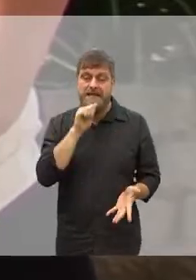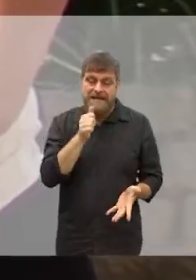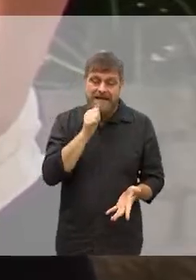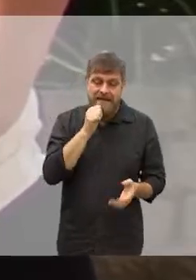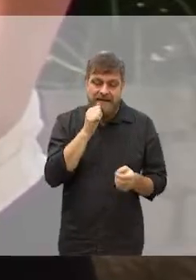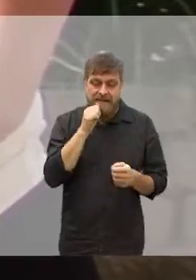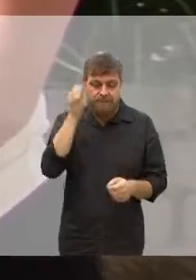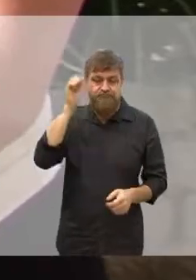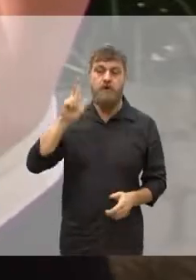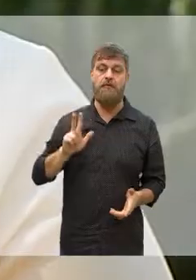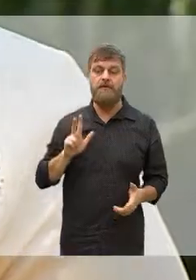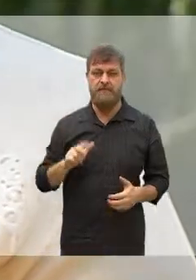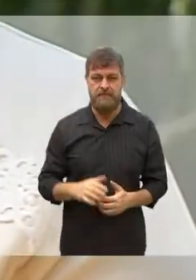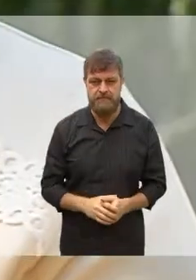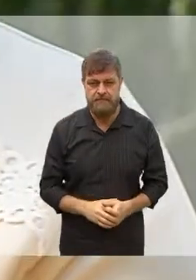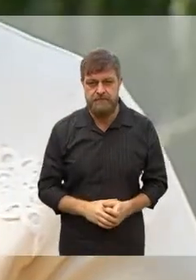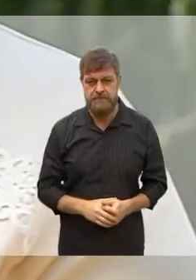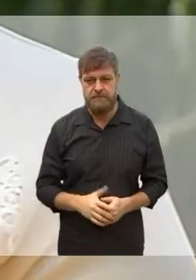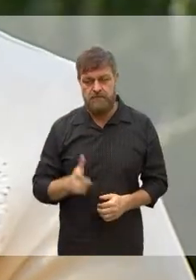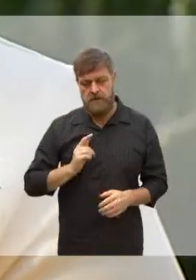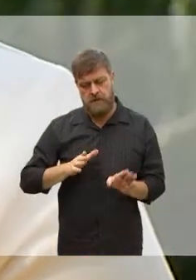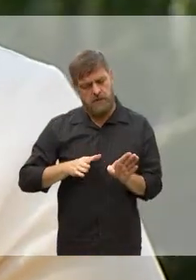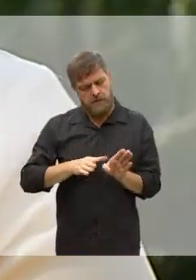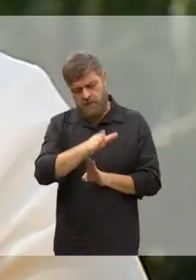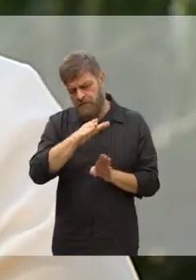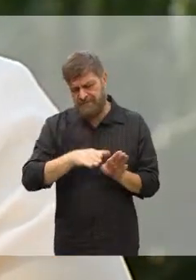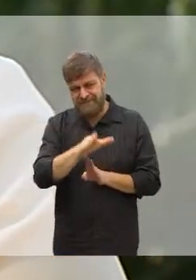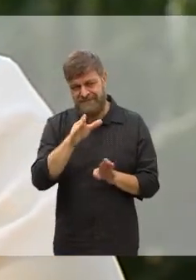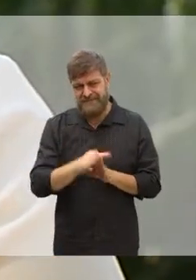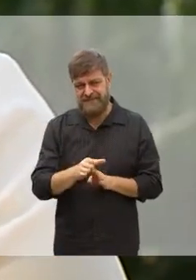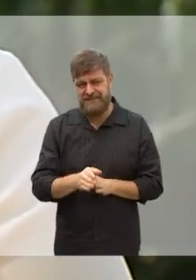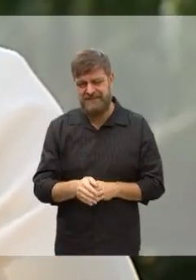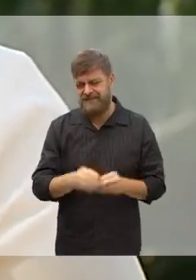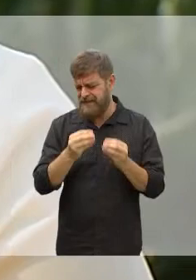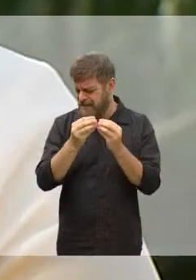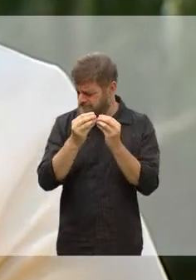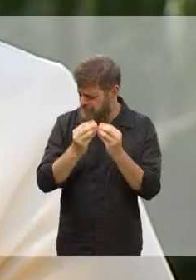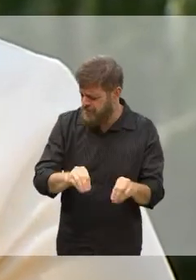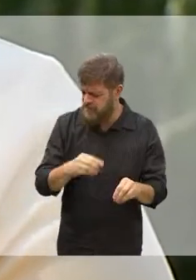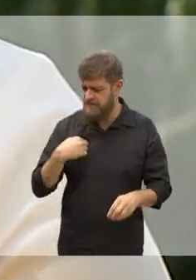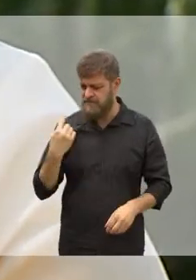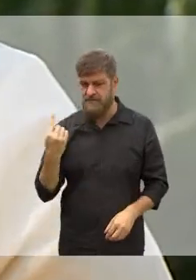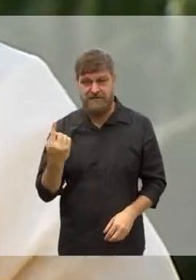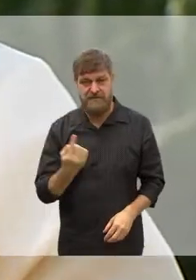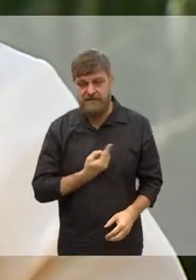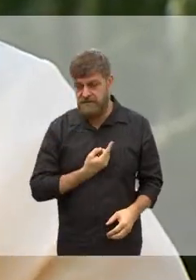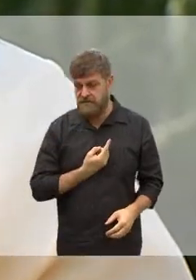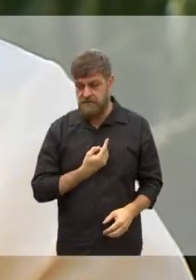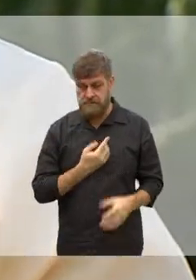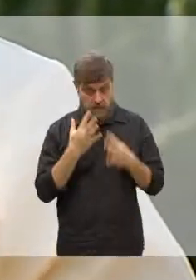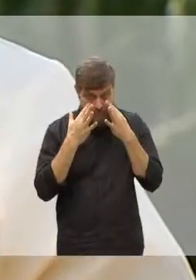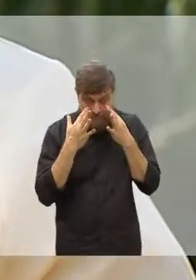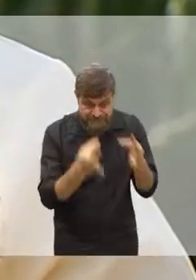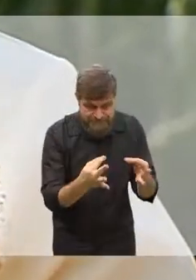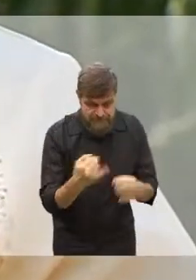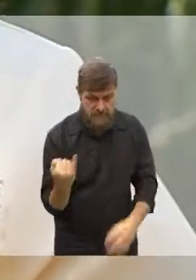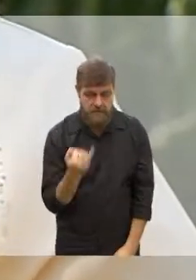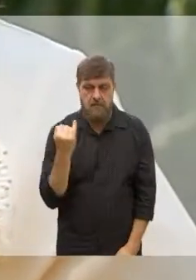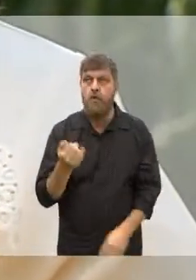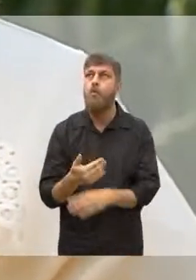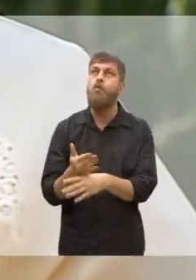se atentaram a isso? Eu diria que é extremamente prejudicial. Às vezes a gente não dá tanta